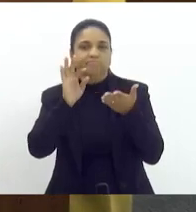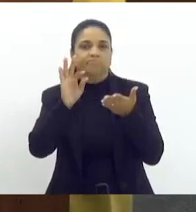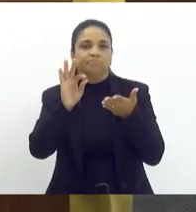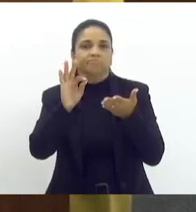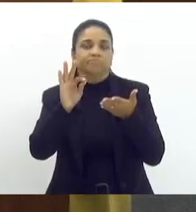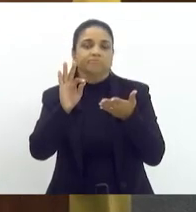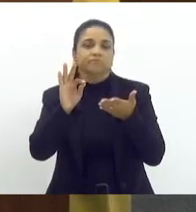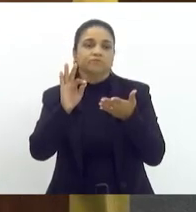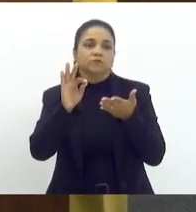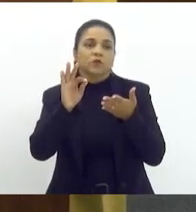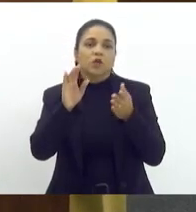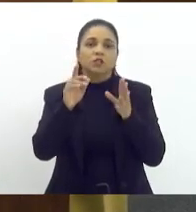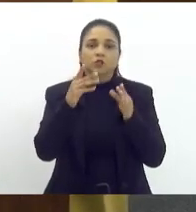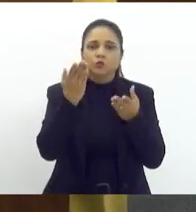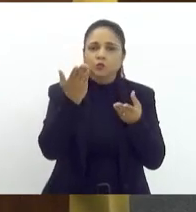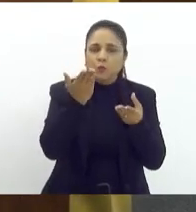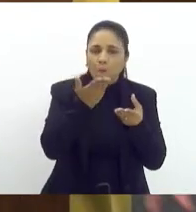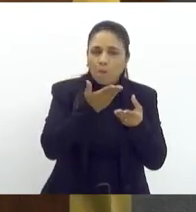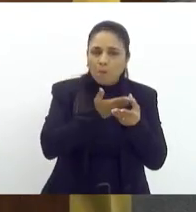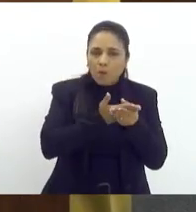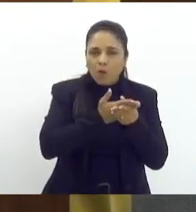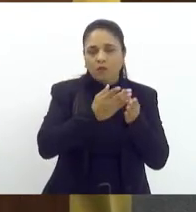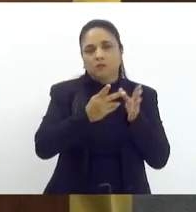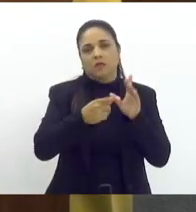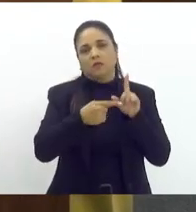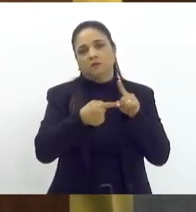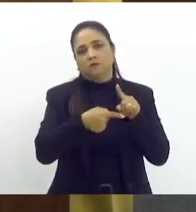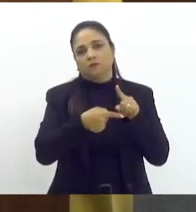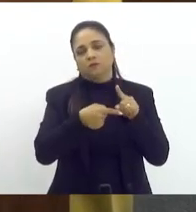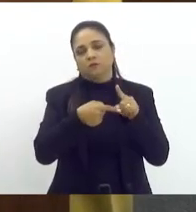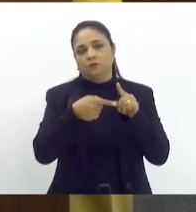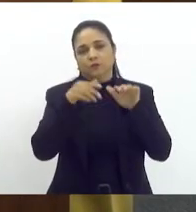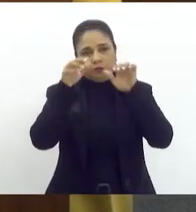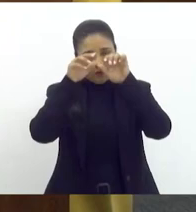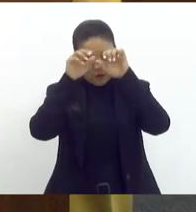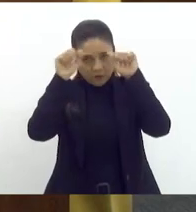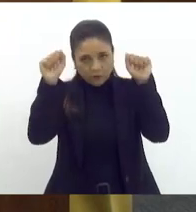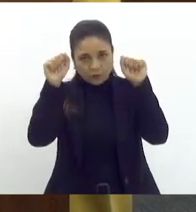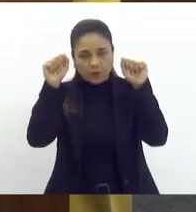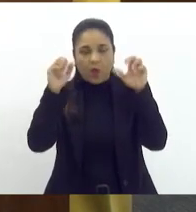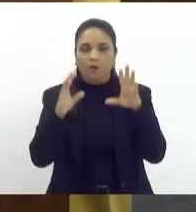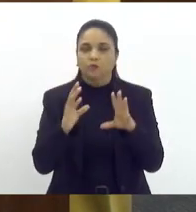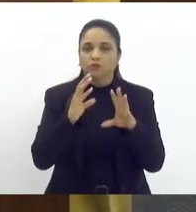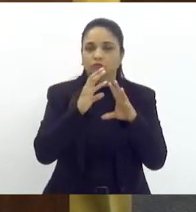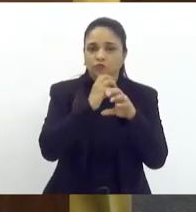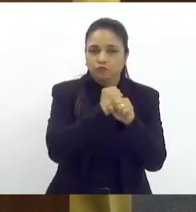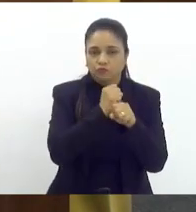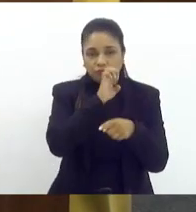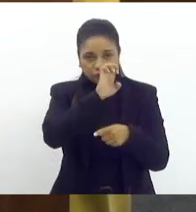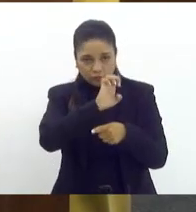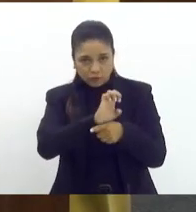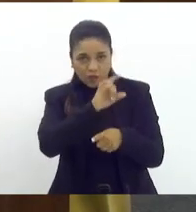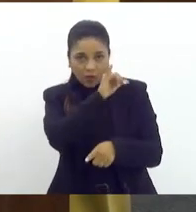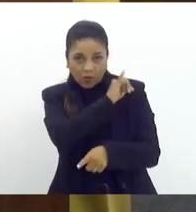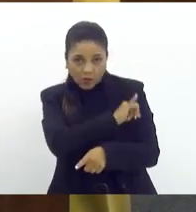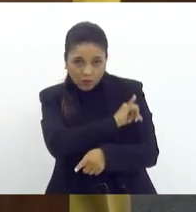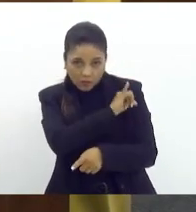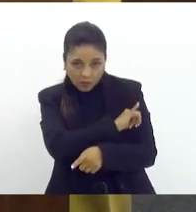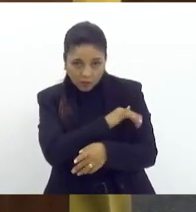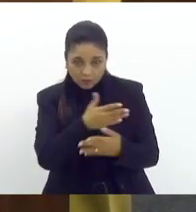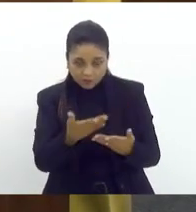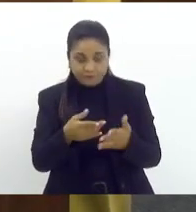nos casos dos processos que tramitam no Tribunal de Contas do Estado anteriormente